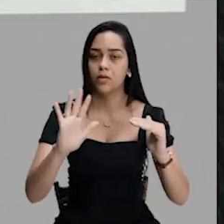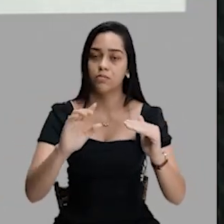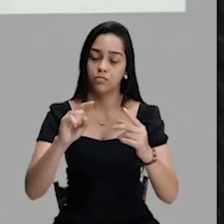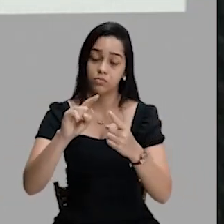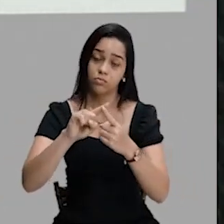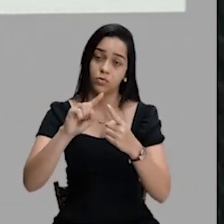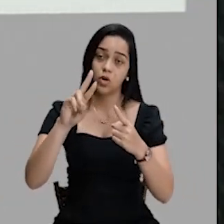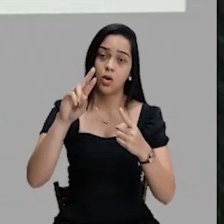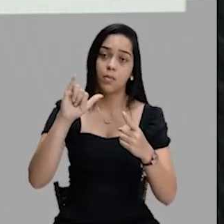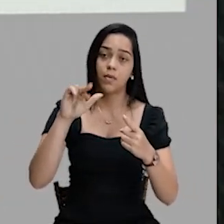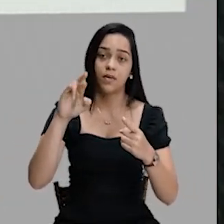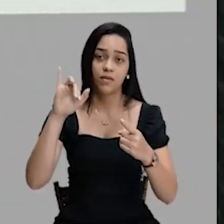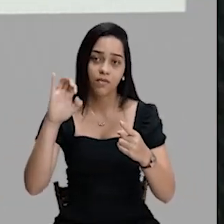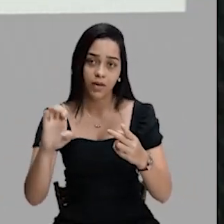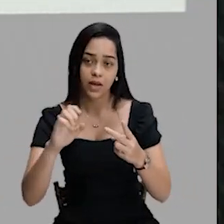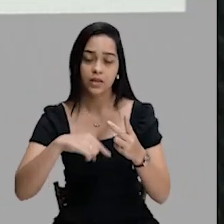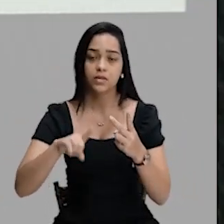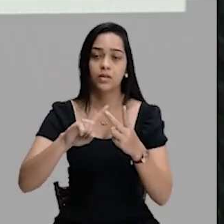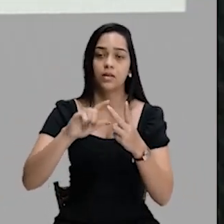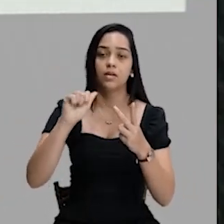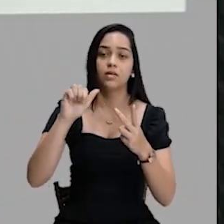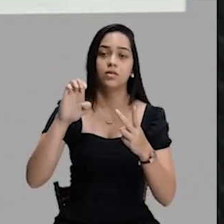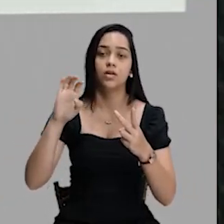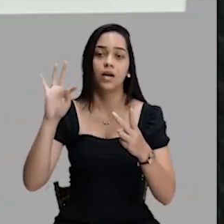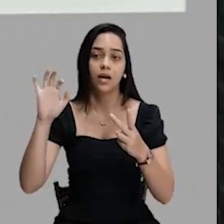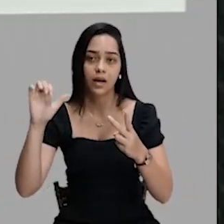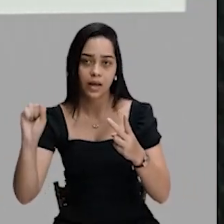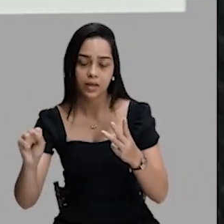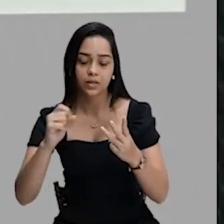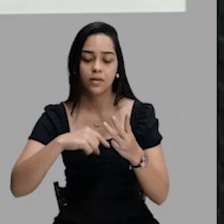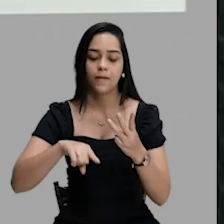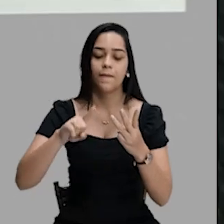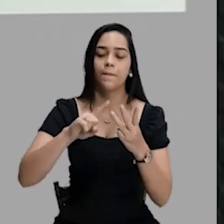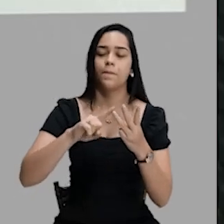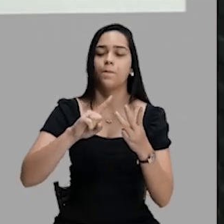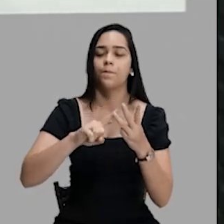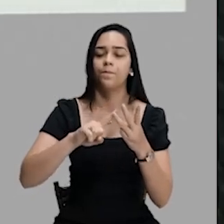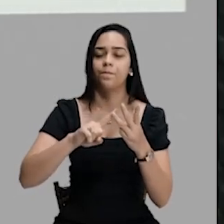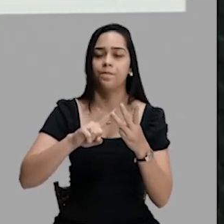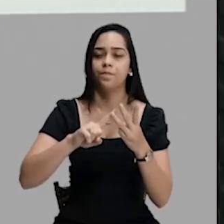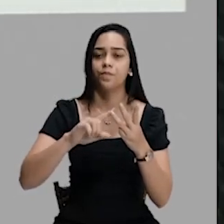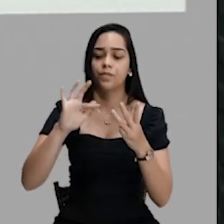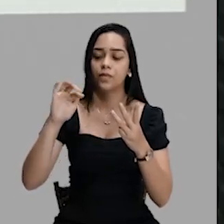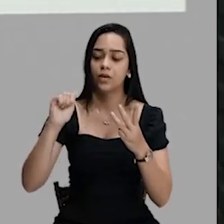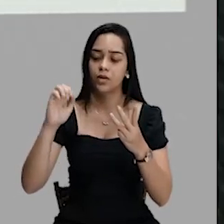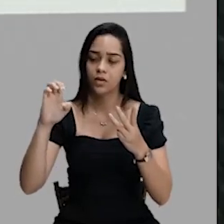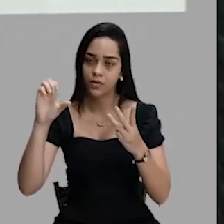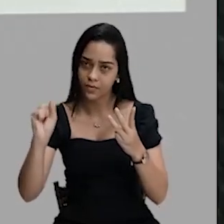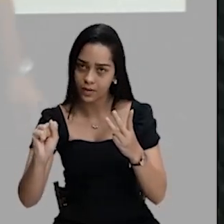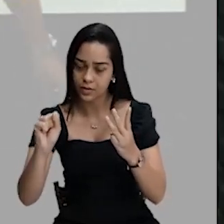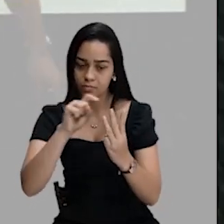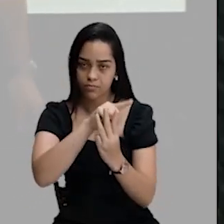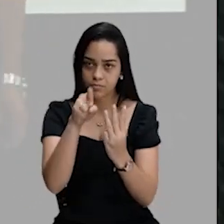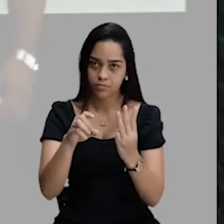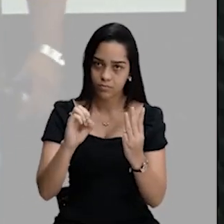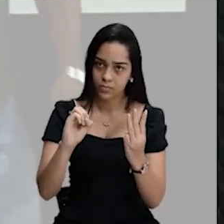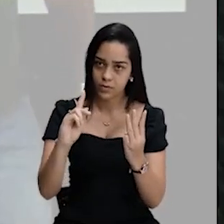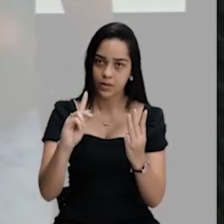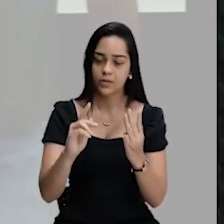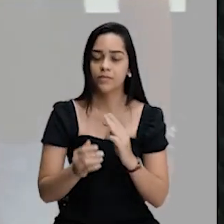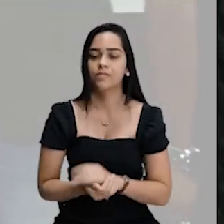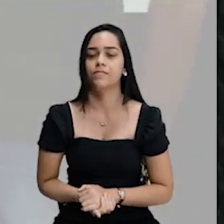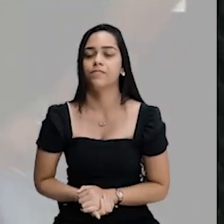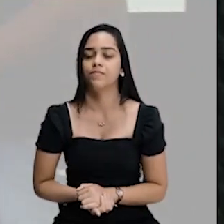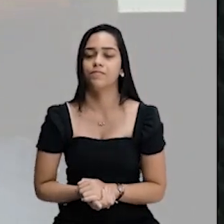vértice, tá? Nós vamos falar de arestas e nós vamos falar aqui de faces. Beleza?